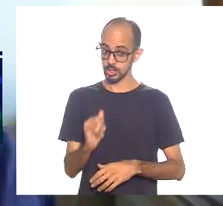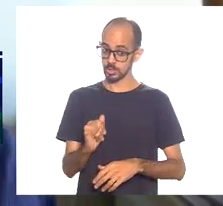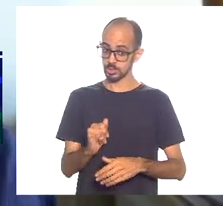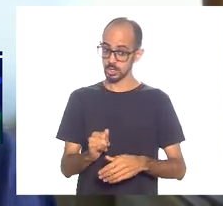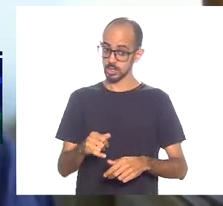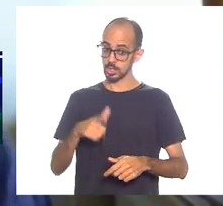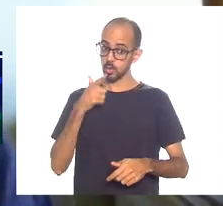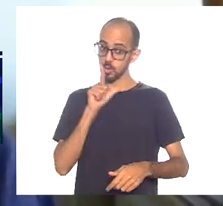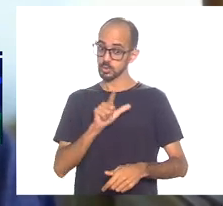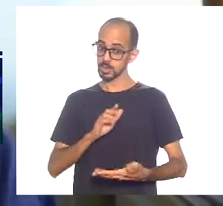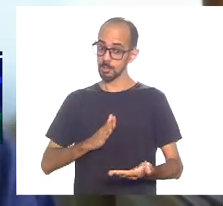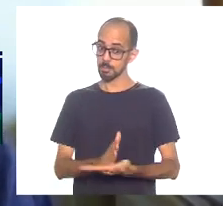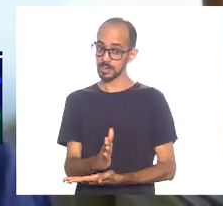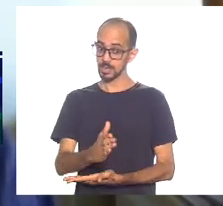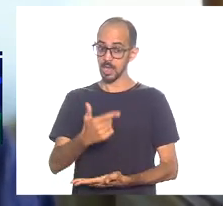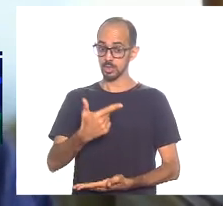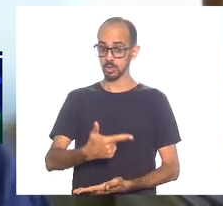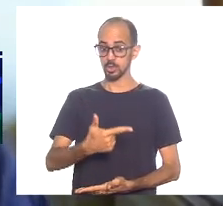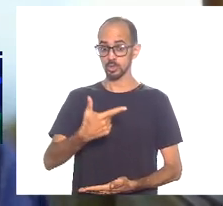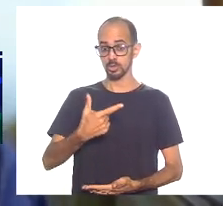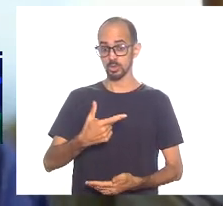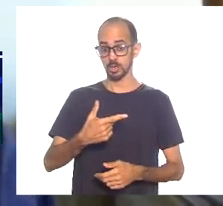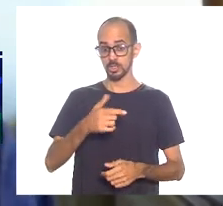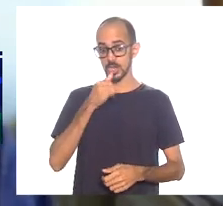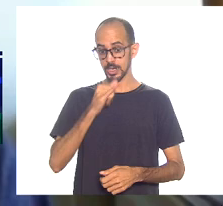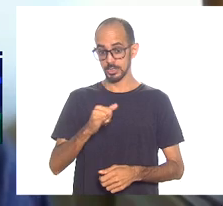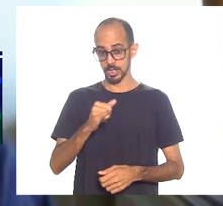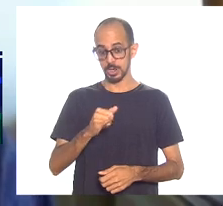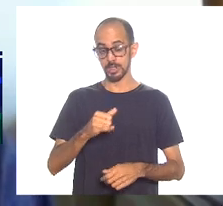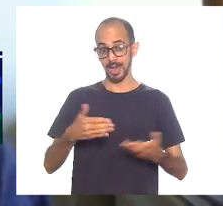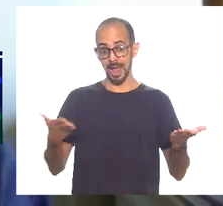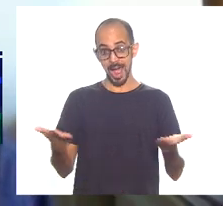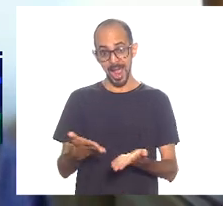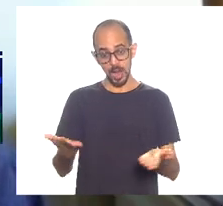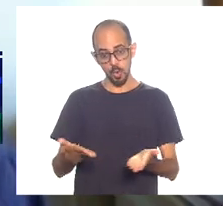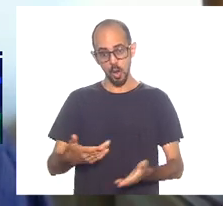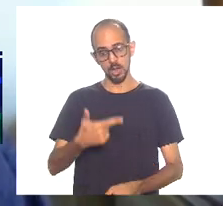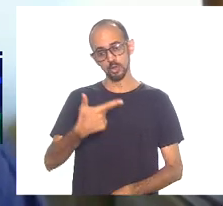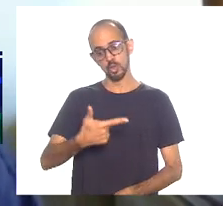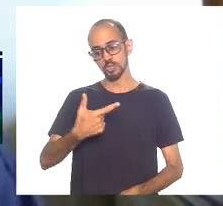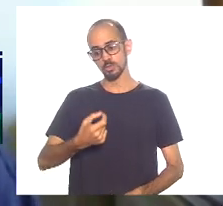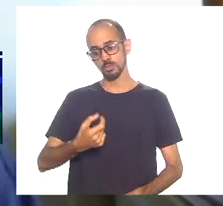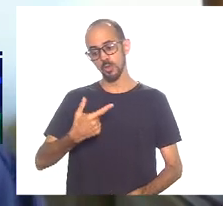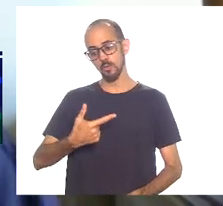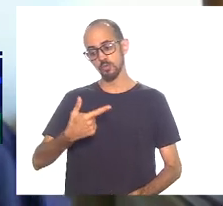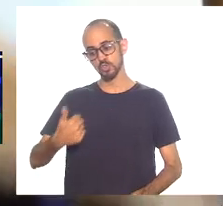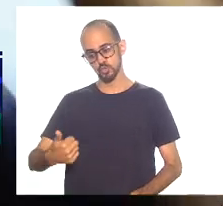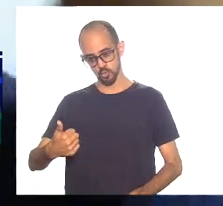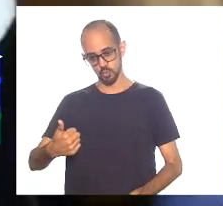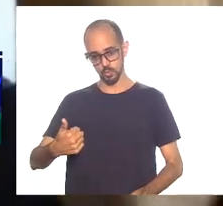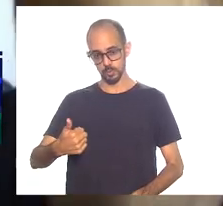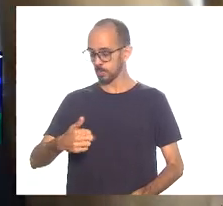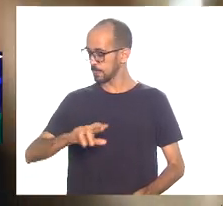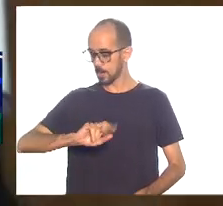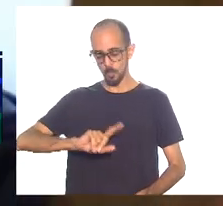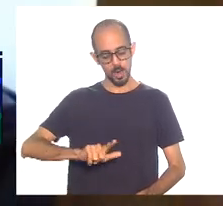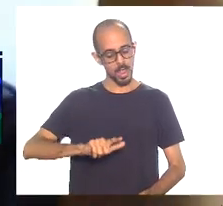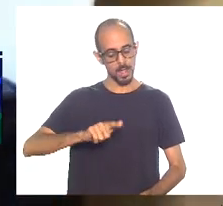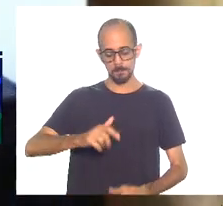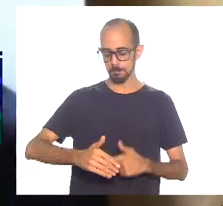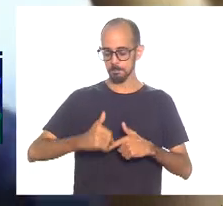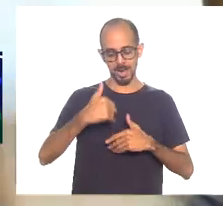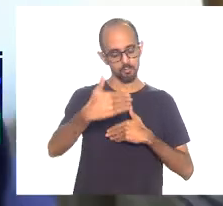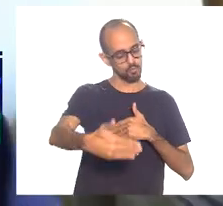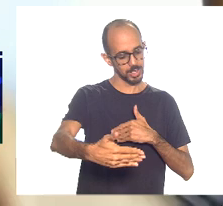vencedoras de leilão de energia elétrica agora em 2021 não tem pra frente